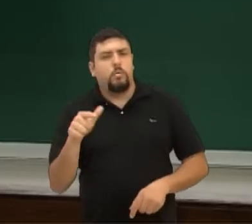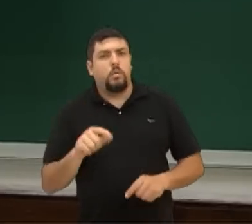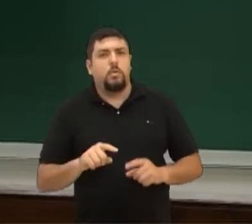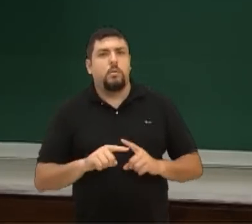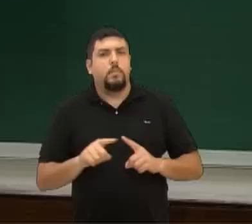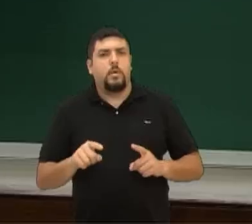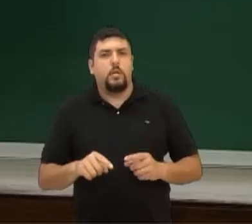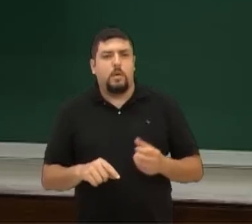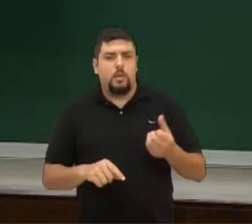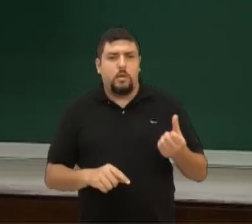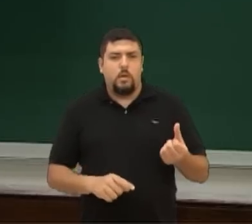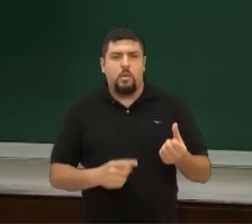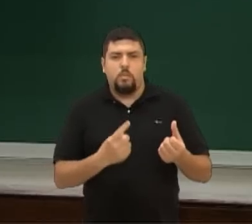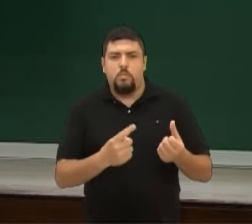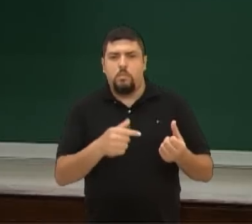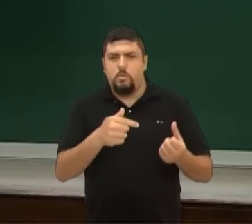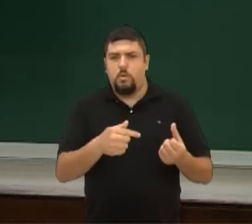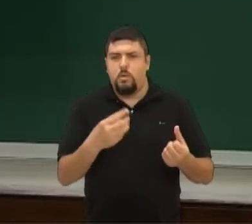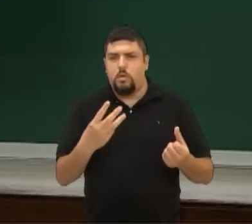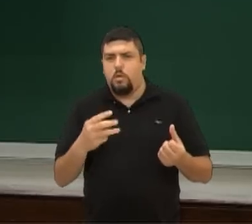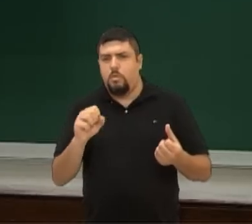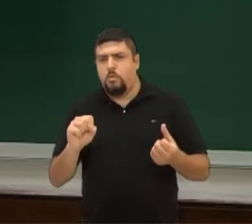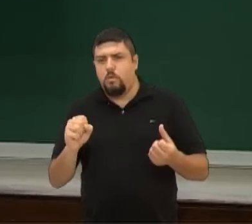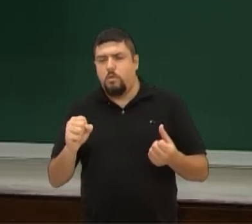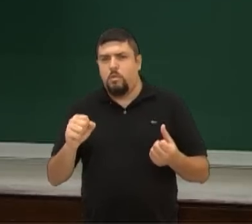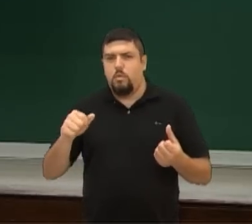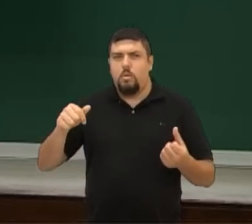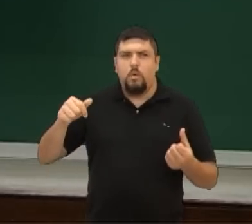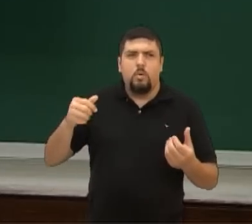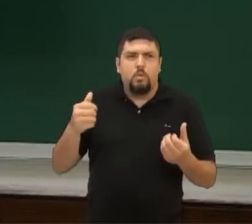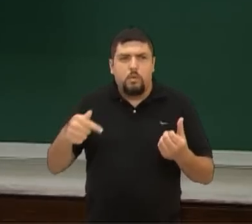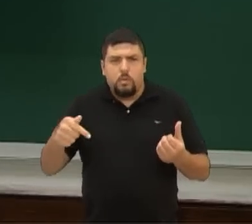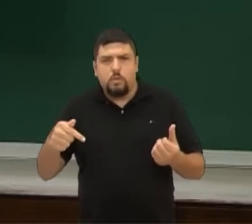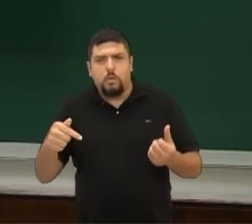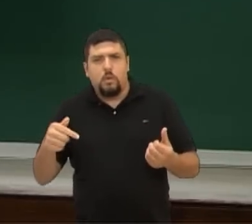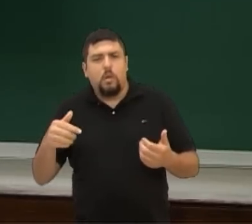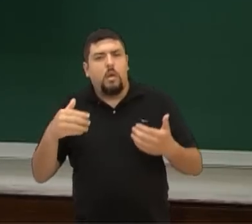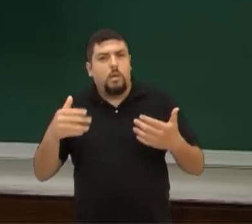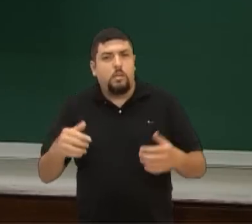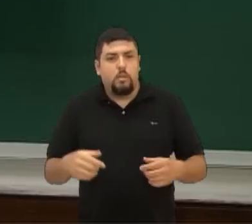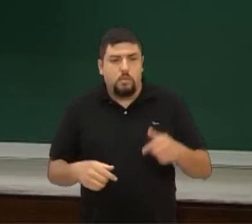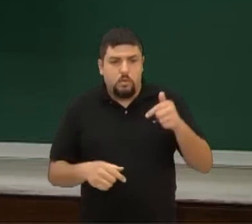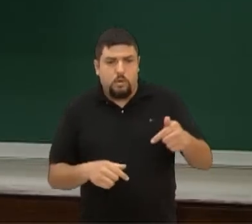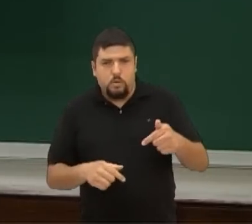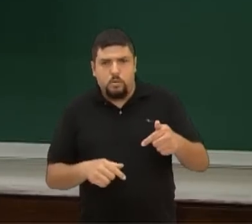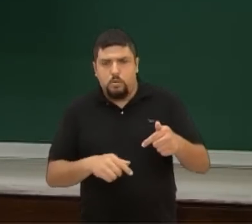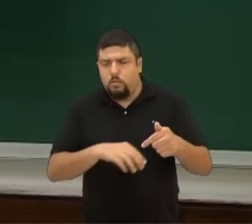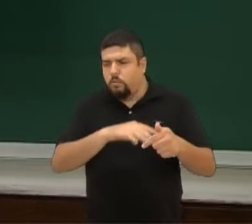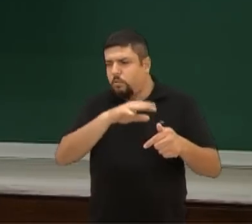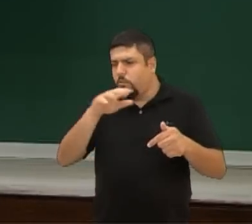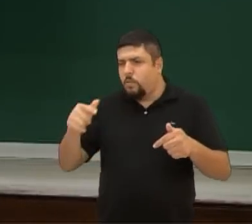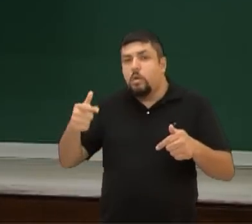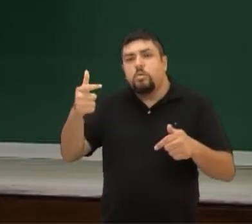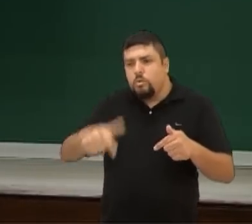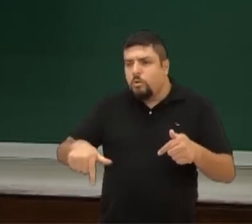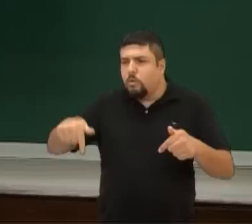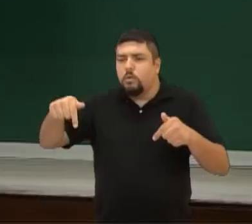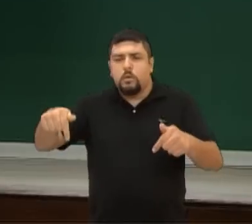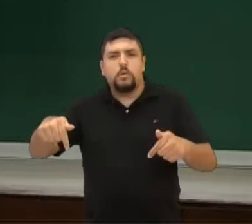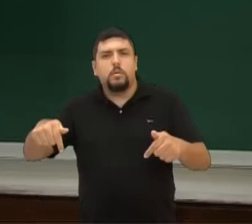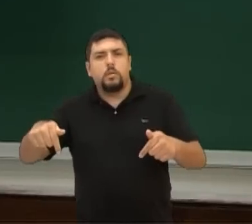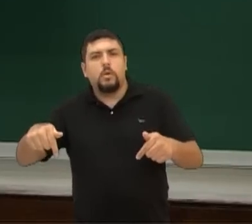ó, 6, 1, 7, 3, 8, 7. A professora destacou, o número 7 aparece 2 vezes, então ele